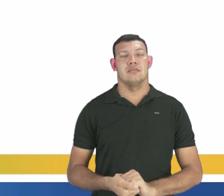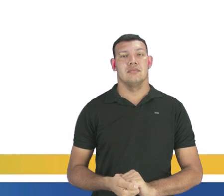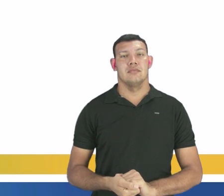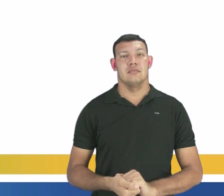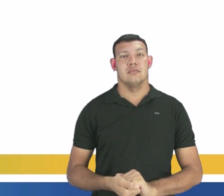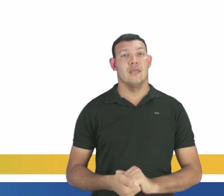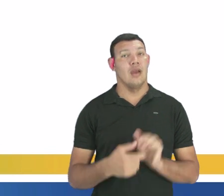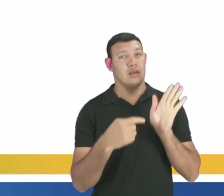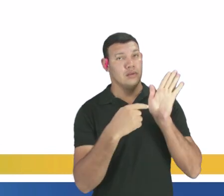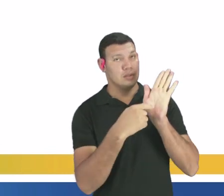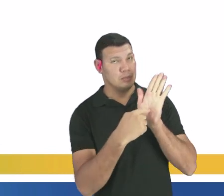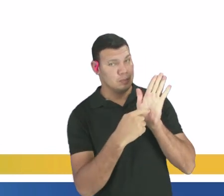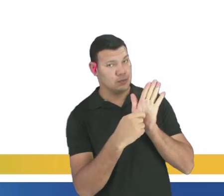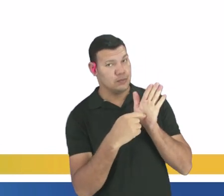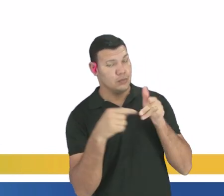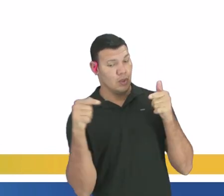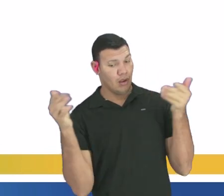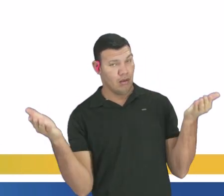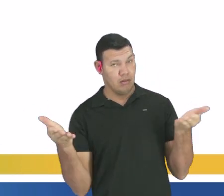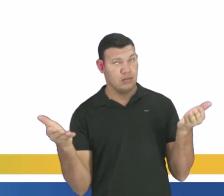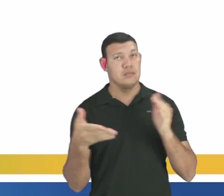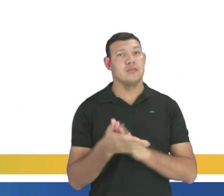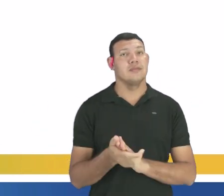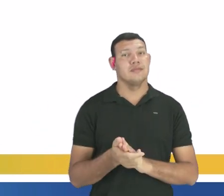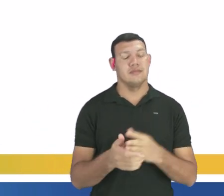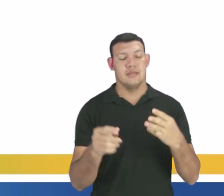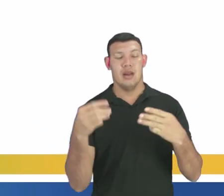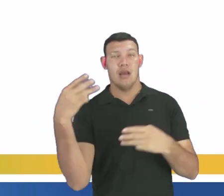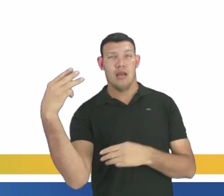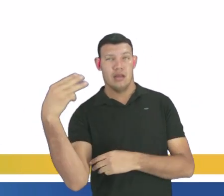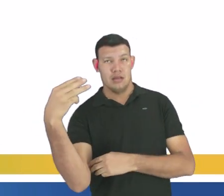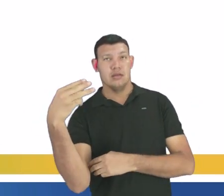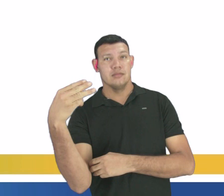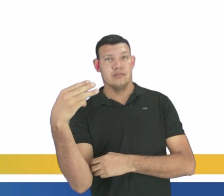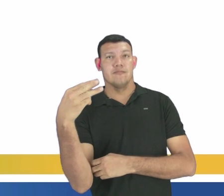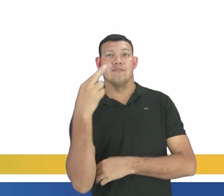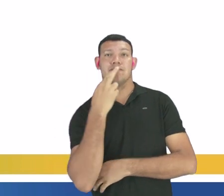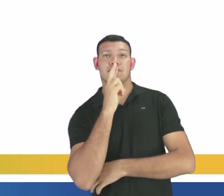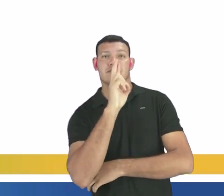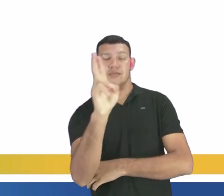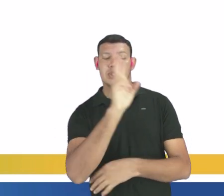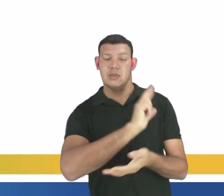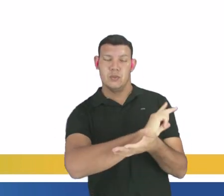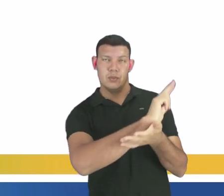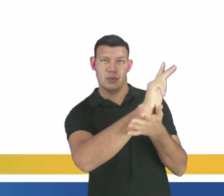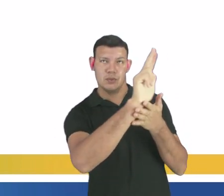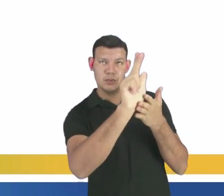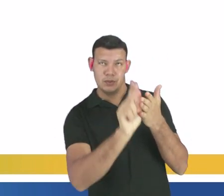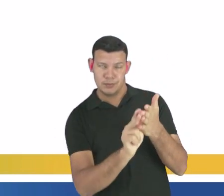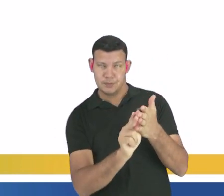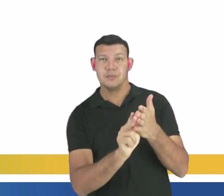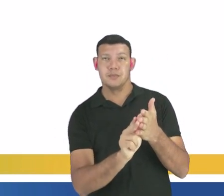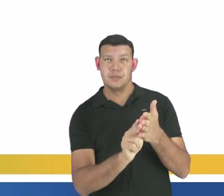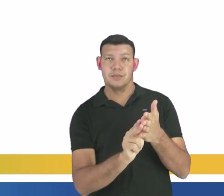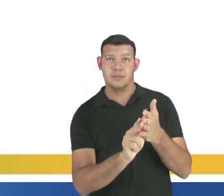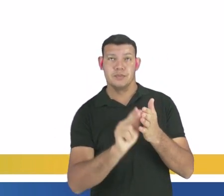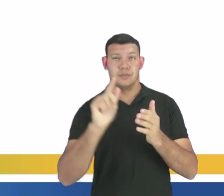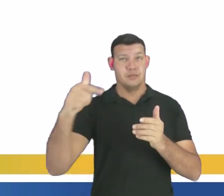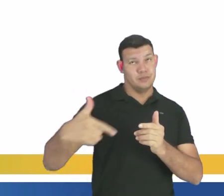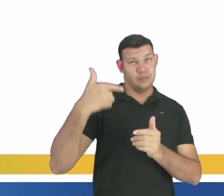Nesse caso, dizemos que 3 é a raiz de multiplicidade 2. Por